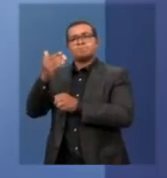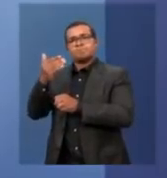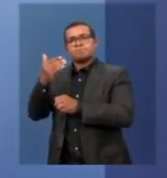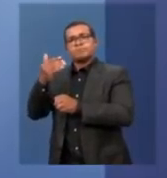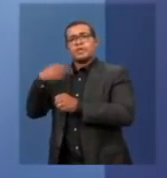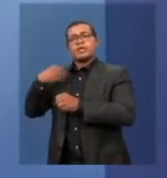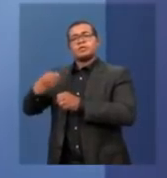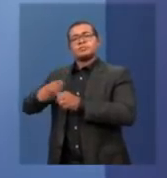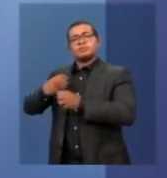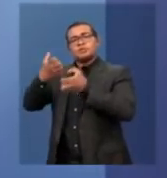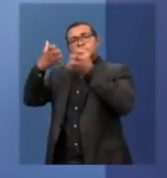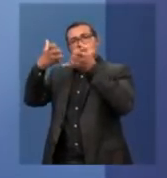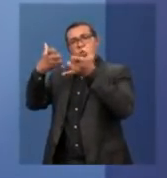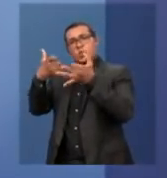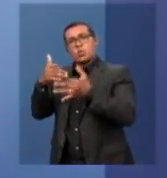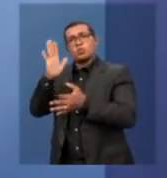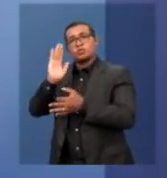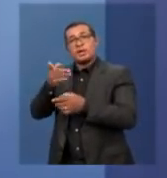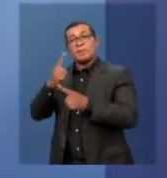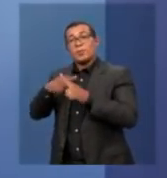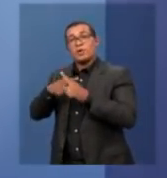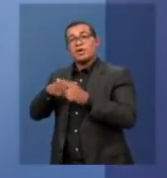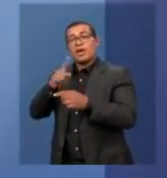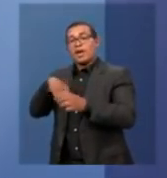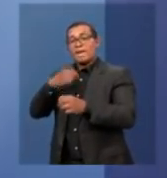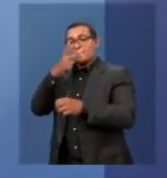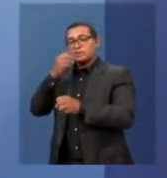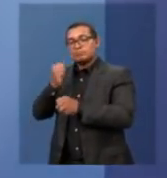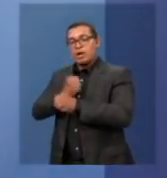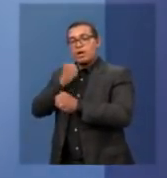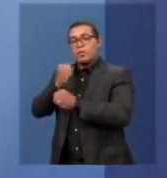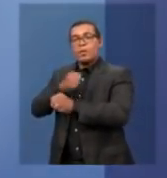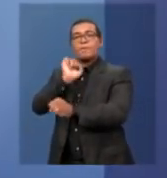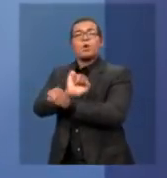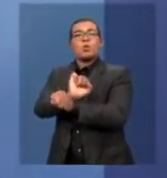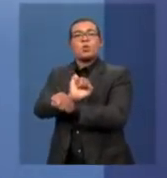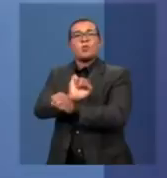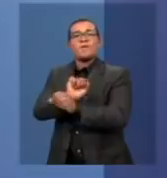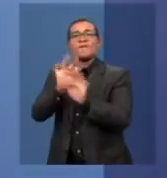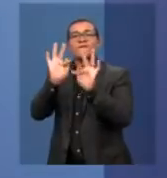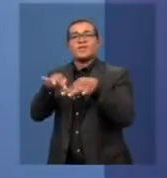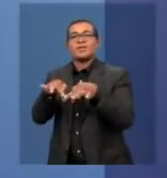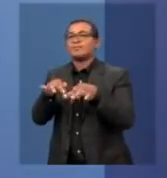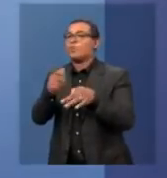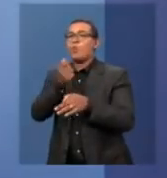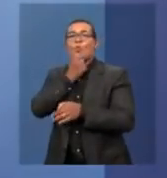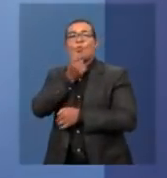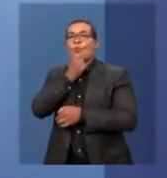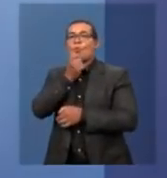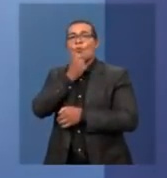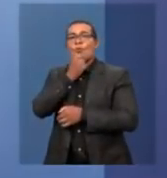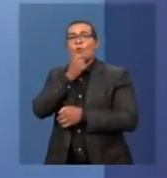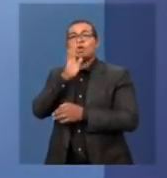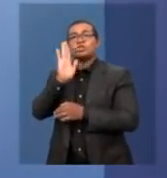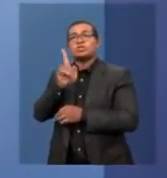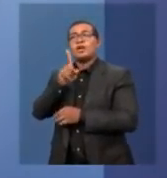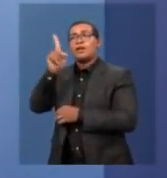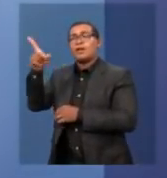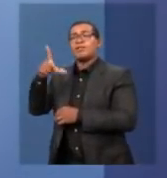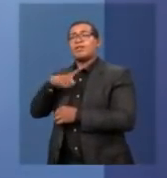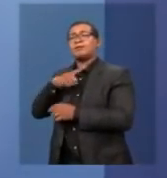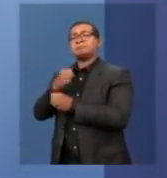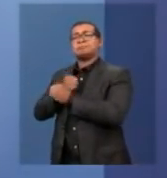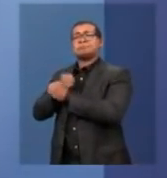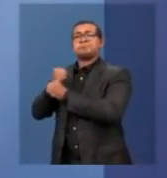a pouco essas obras são paralisadas foram paralisados não foram concluídos mas se alguém não sei quanto usando a lei então nasceu